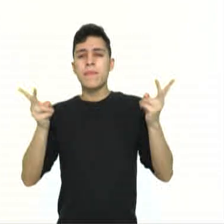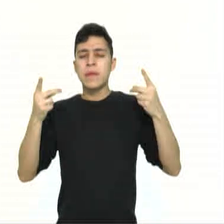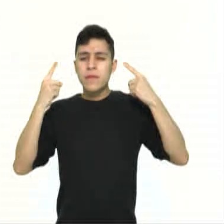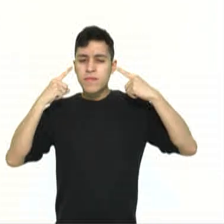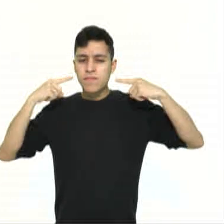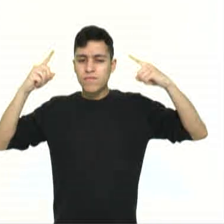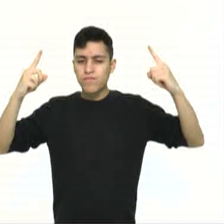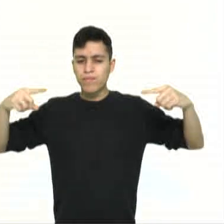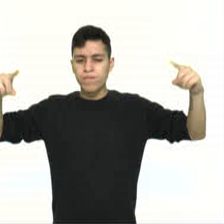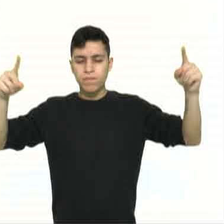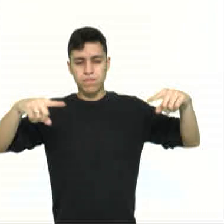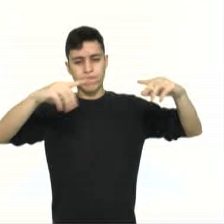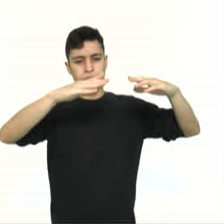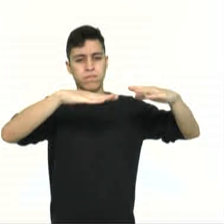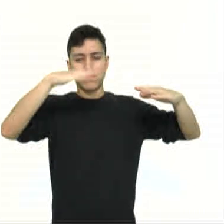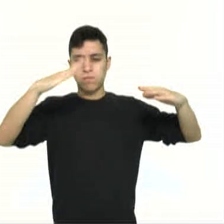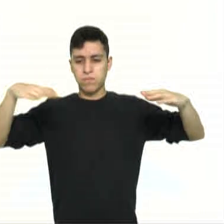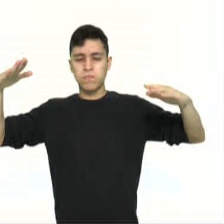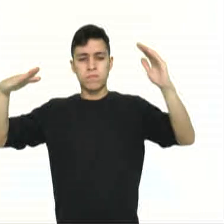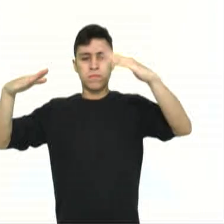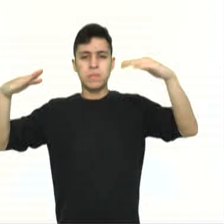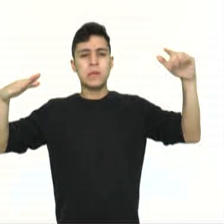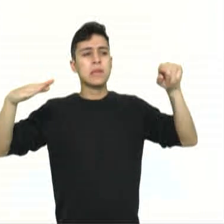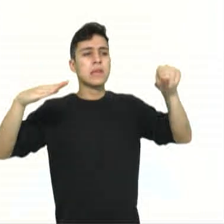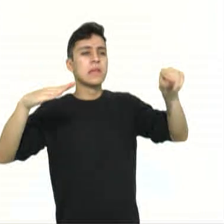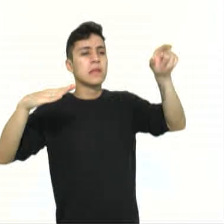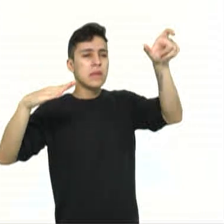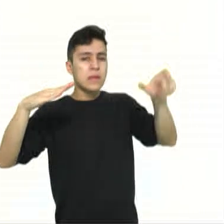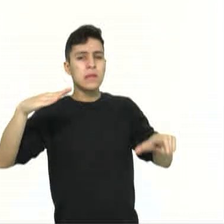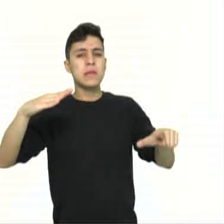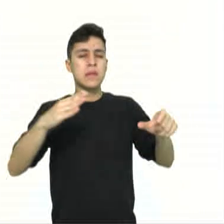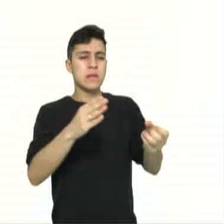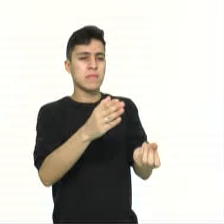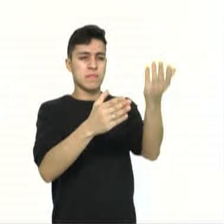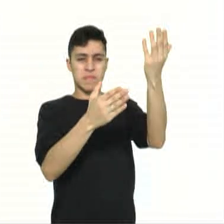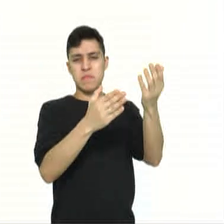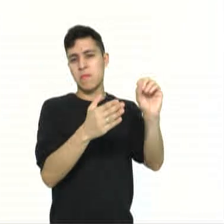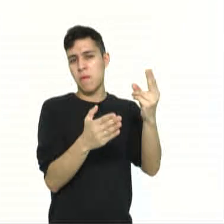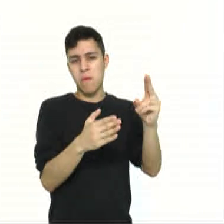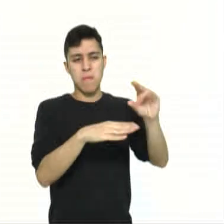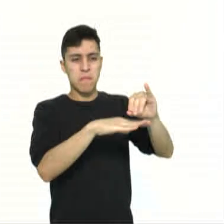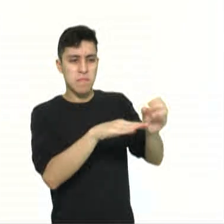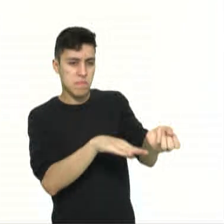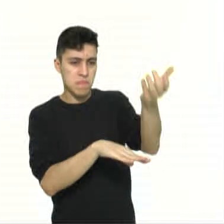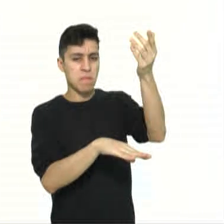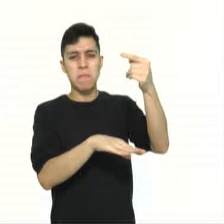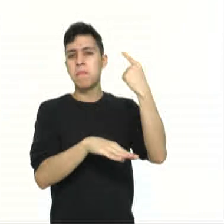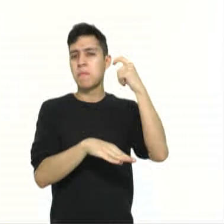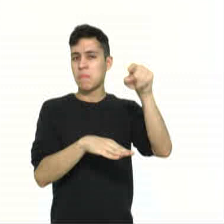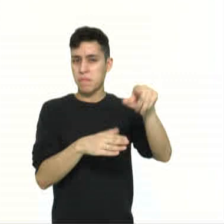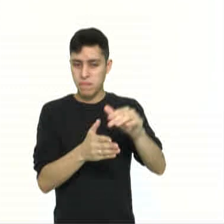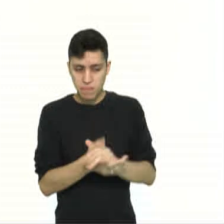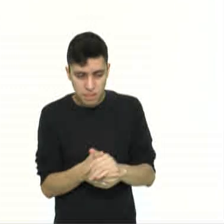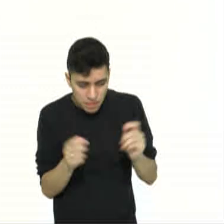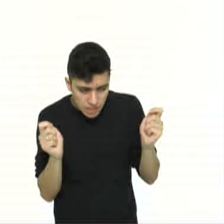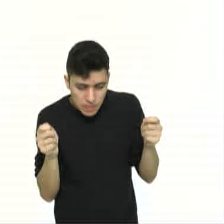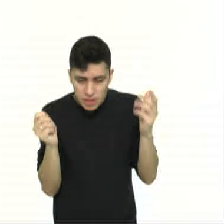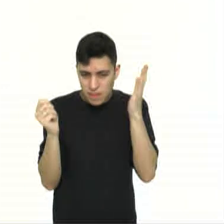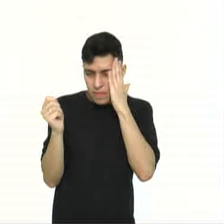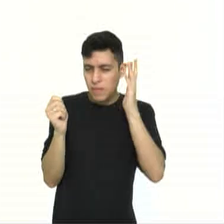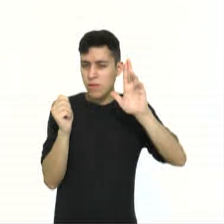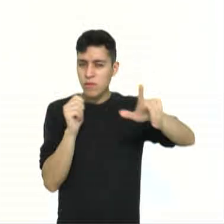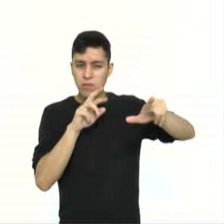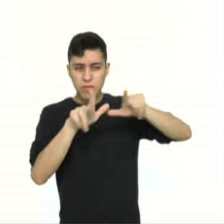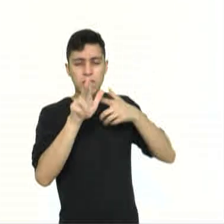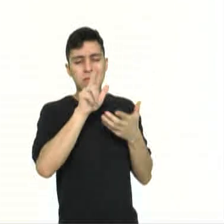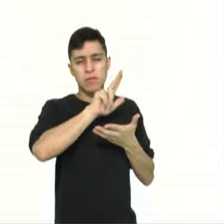frequência que foram sonorizadas por fontes diferentes, permitindo também a sua diferenciação.